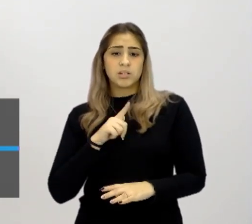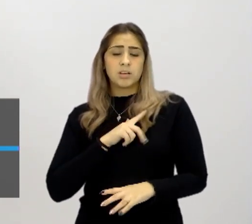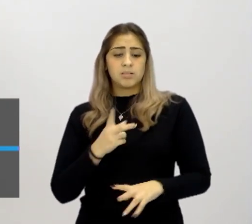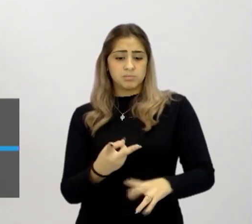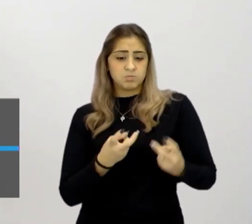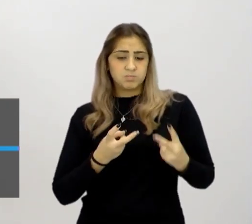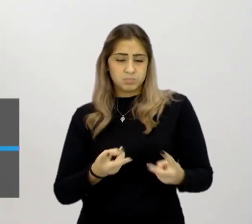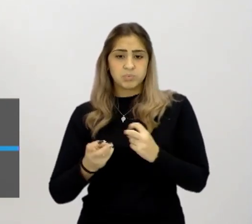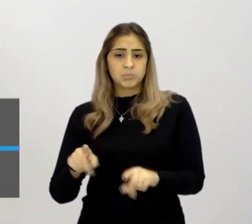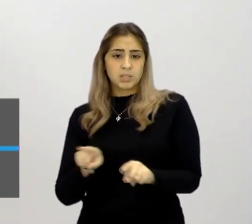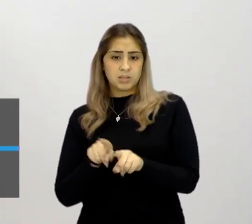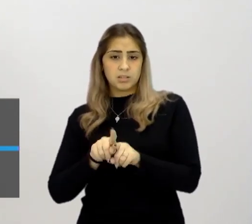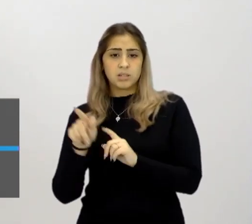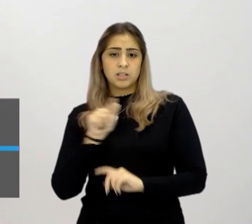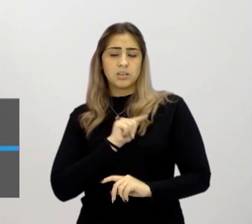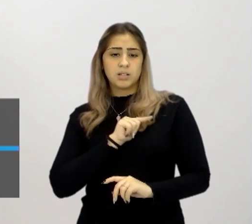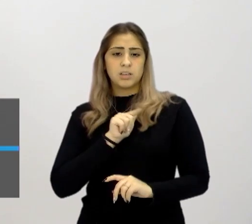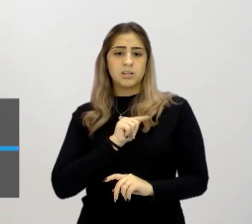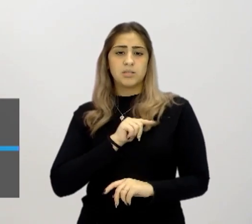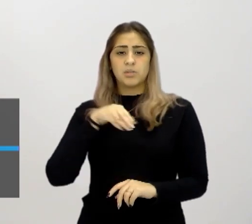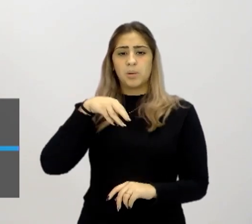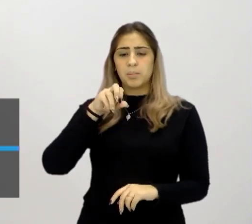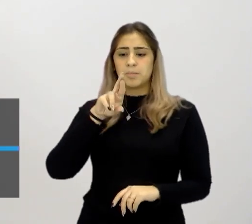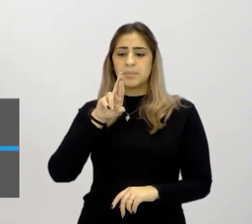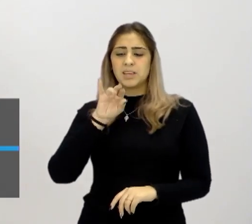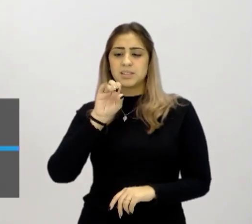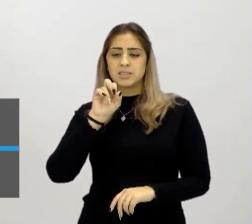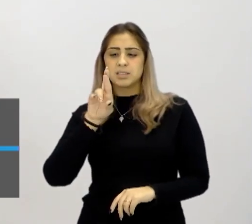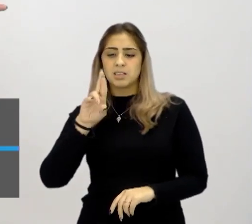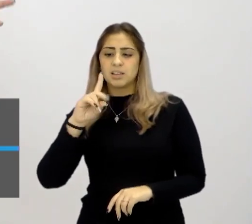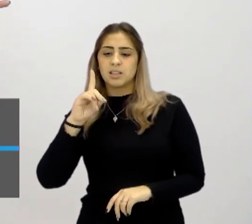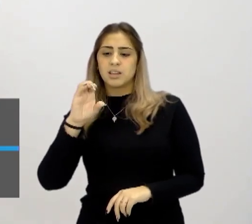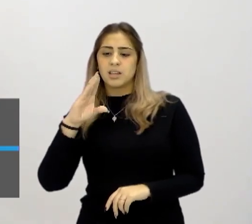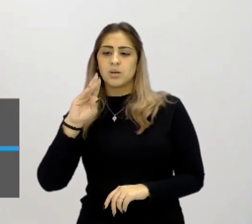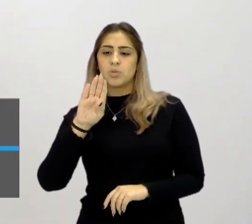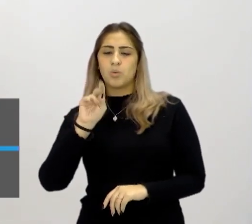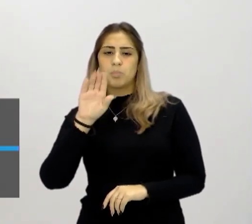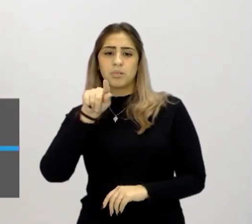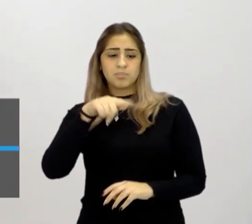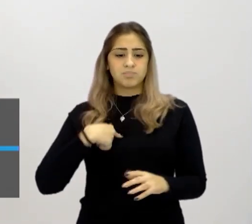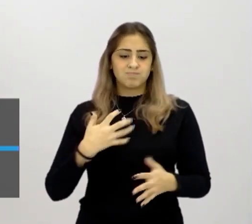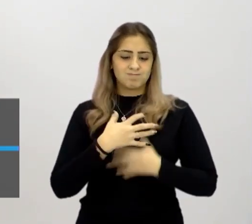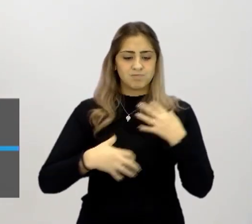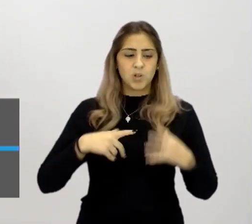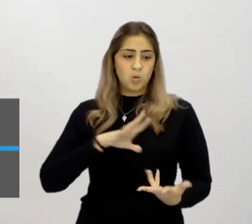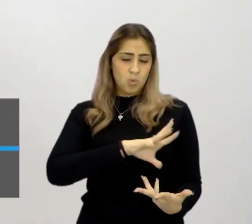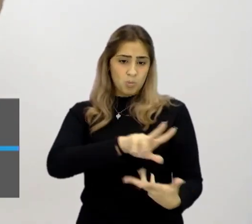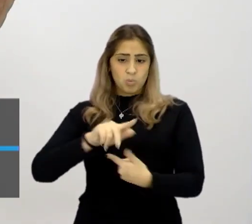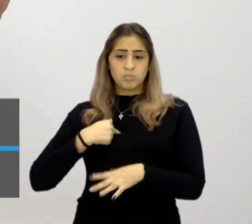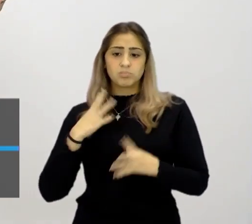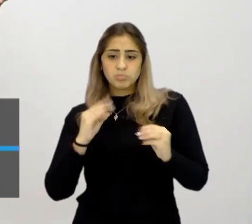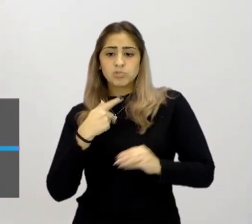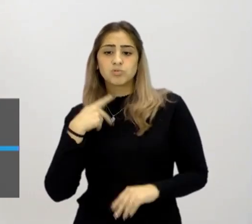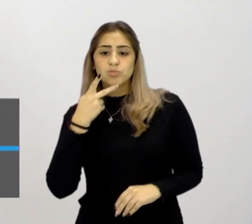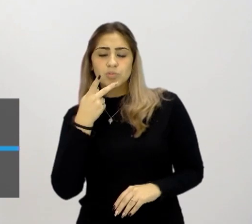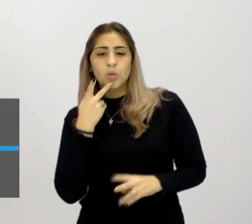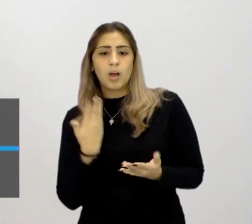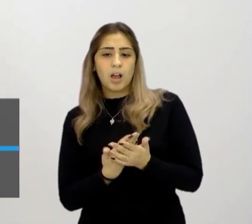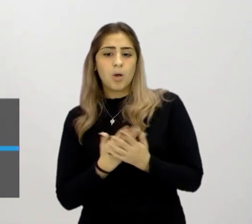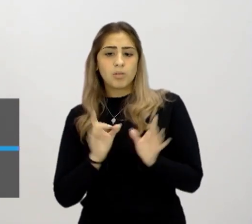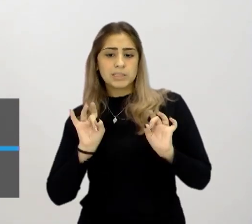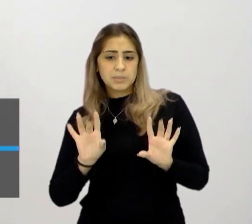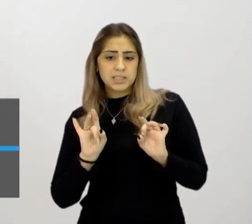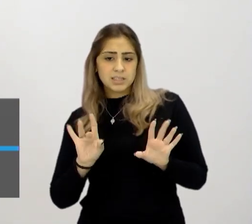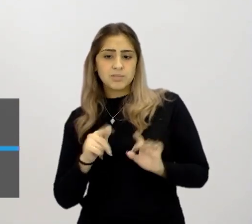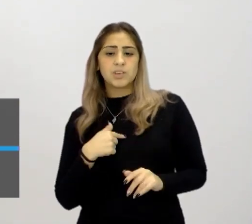armamentista, tem os mísseis de Cuba, né, que foram 13 dias que abalaram o mundo. Isso tudo a gente falou quando foi a aula específica de